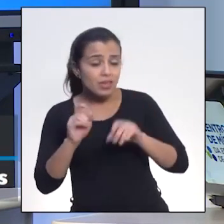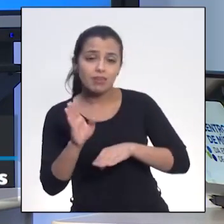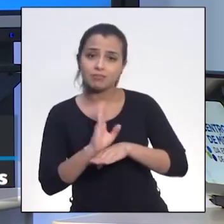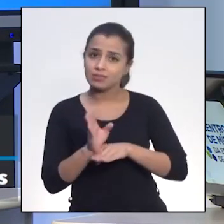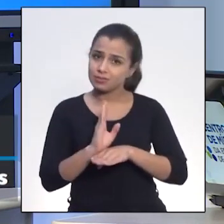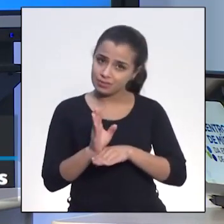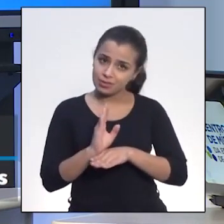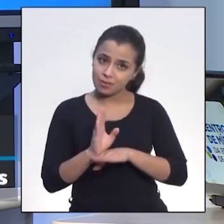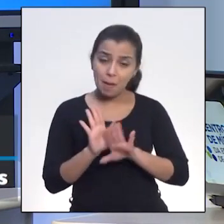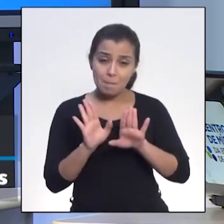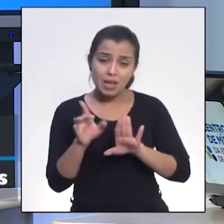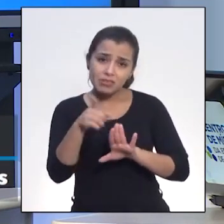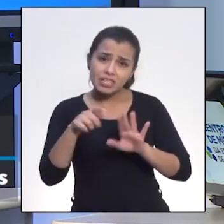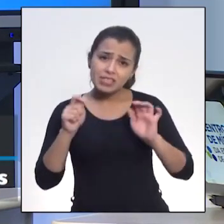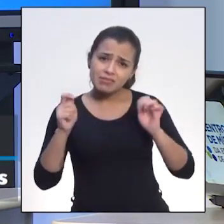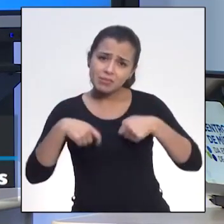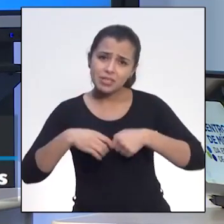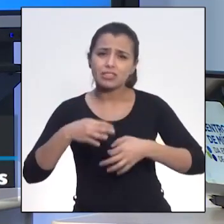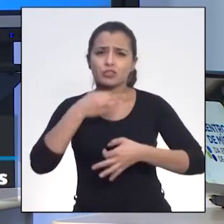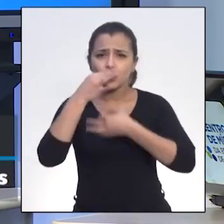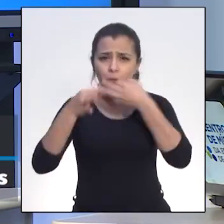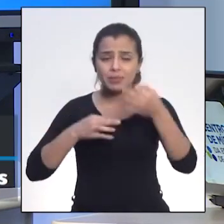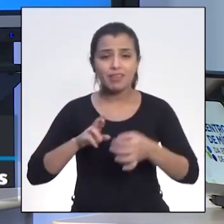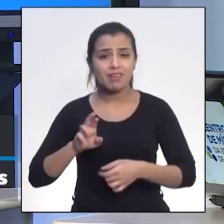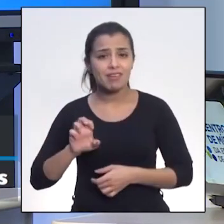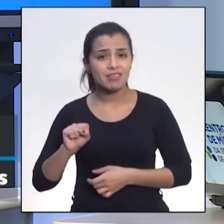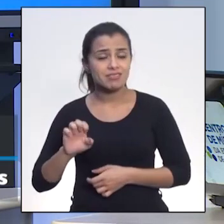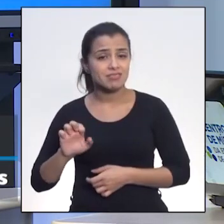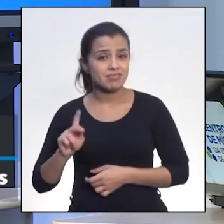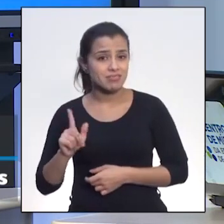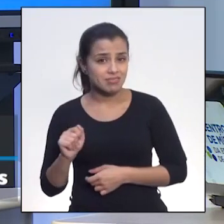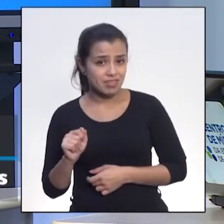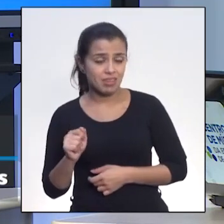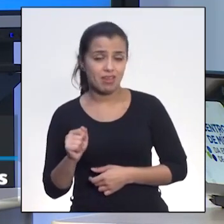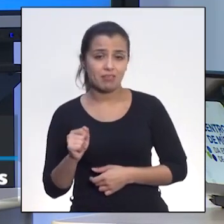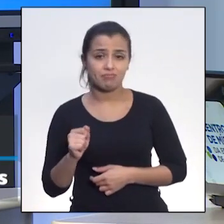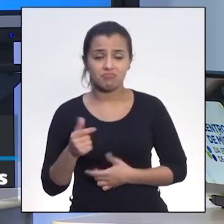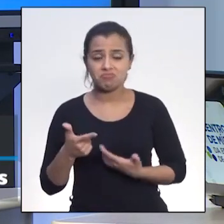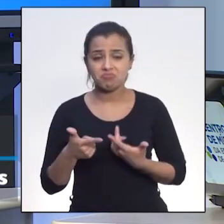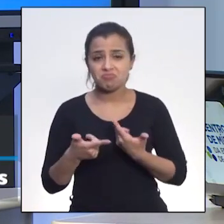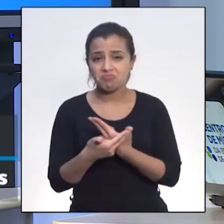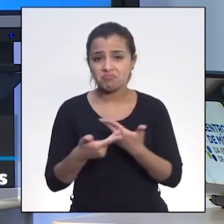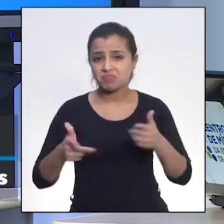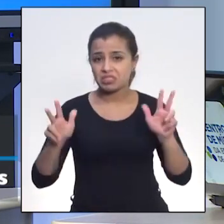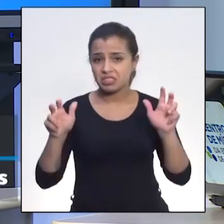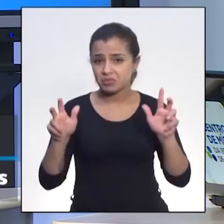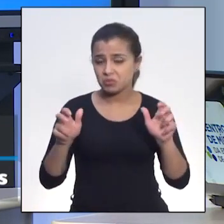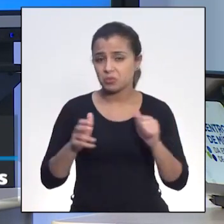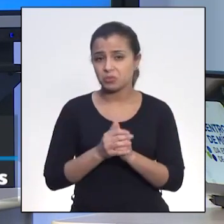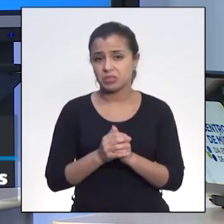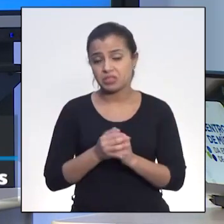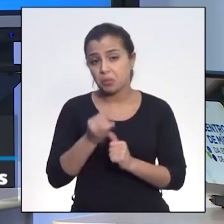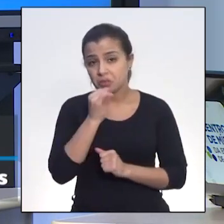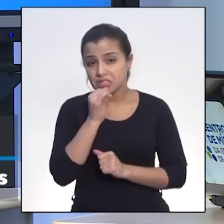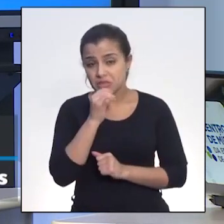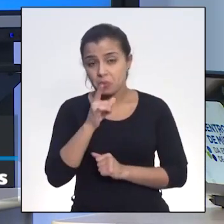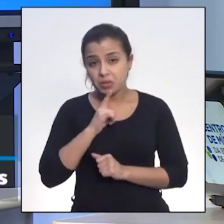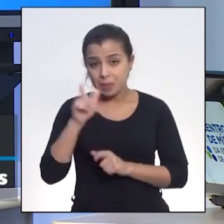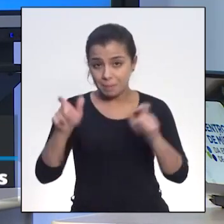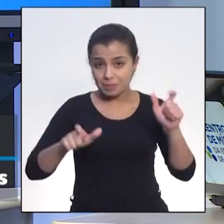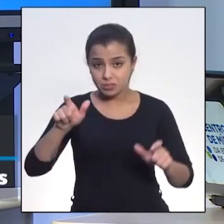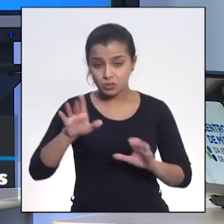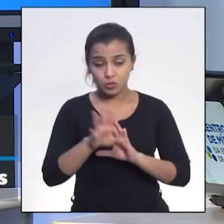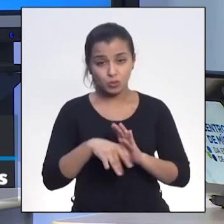jogos, né? Sobre montar um blog, ser um vlog. Vocês com certeza conhecem YouTubers